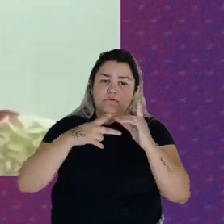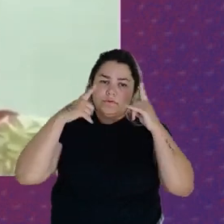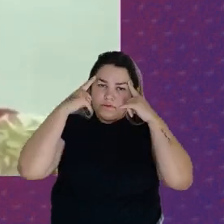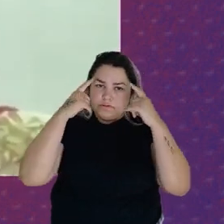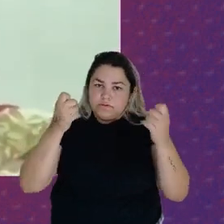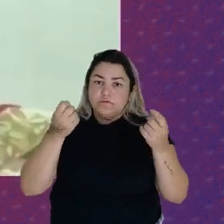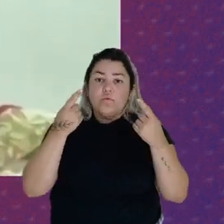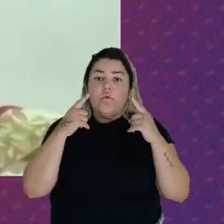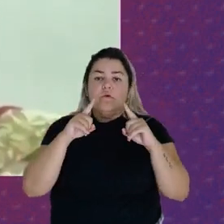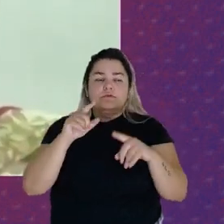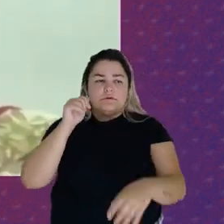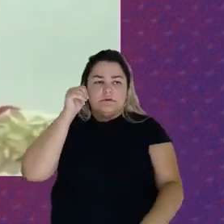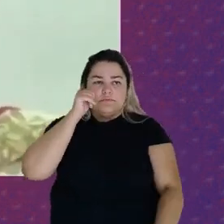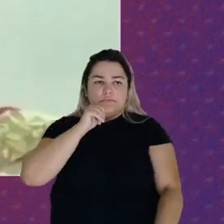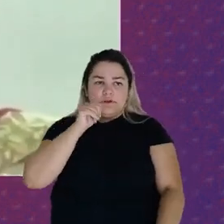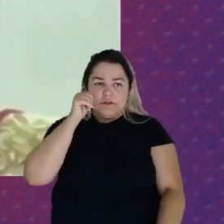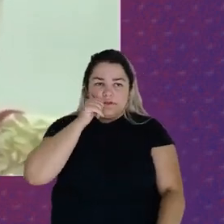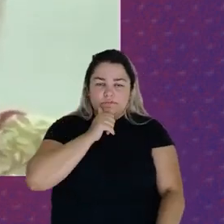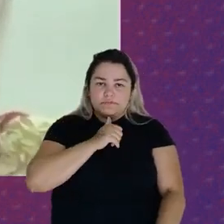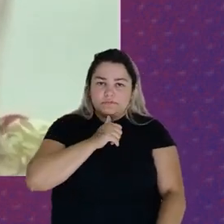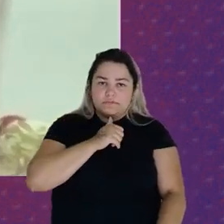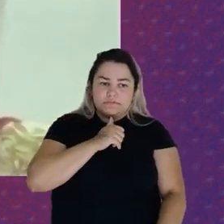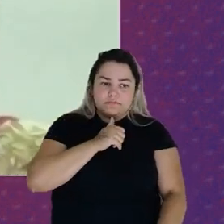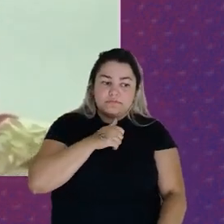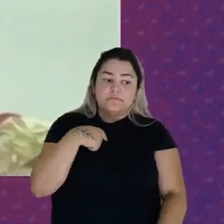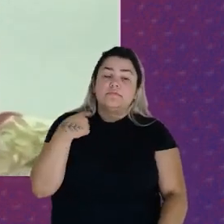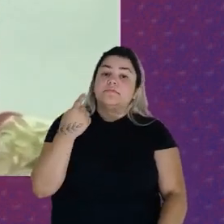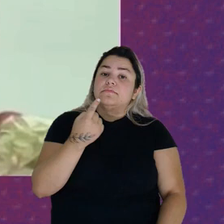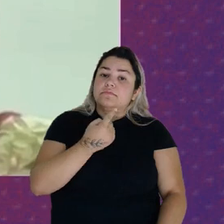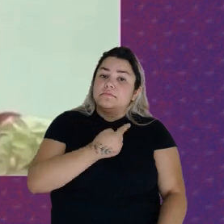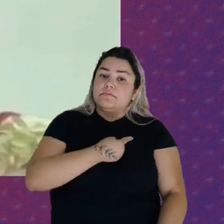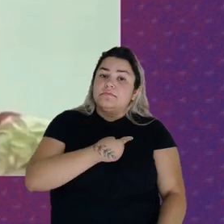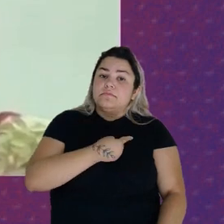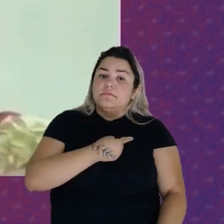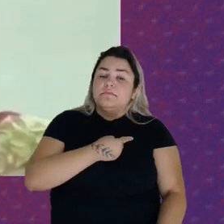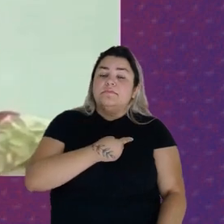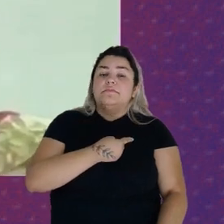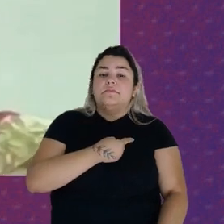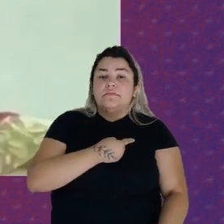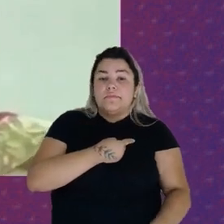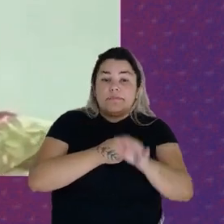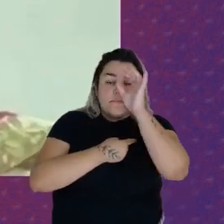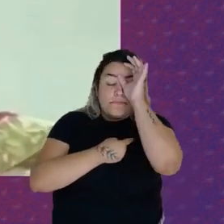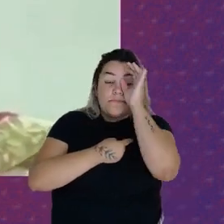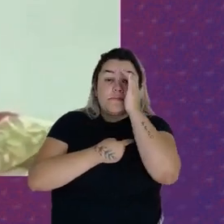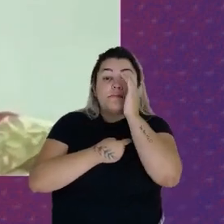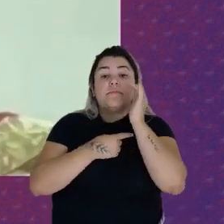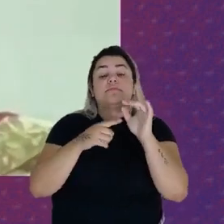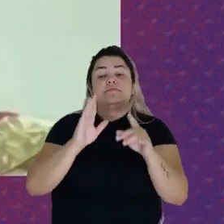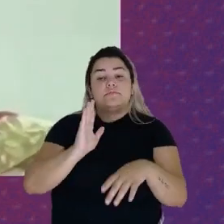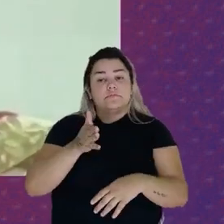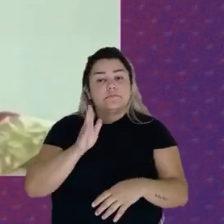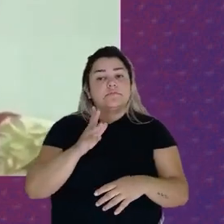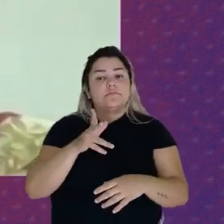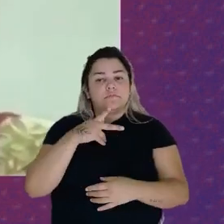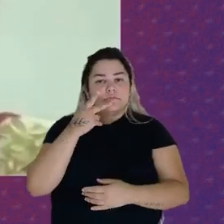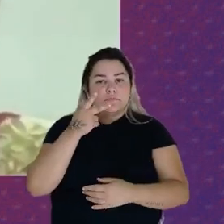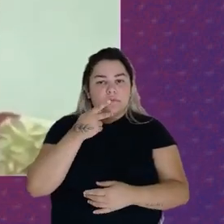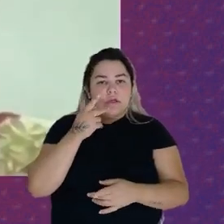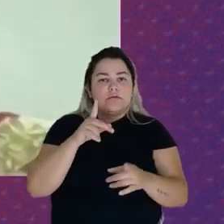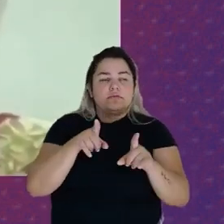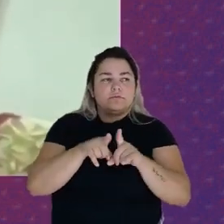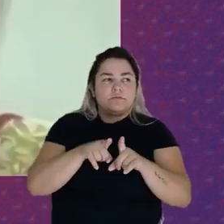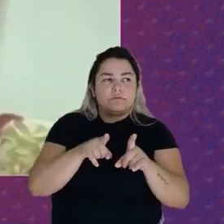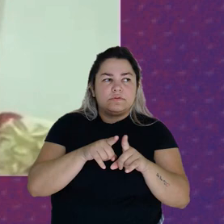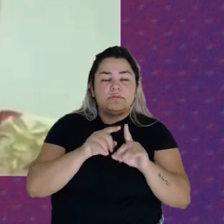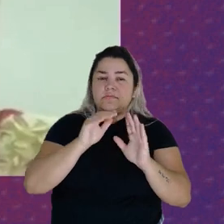mulher. A nossa ex e eterna ministra Eleonora Mennicute já tratou dessa questão aqui no